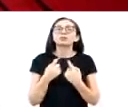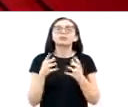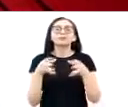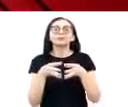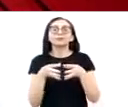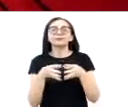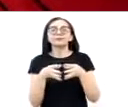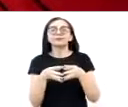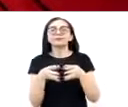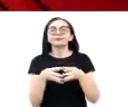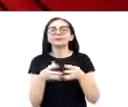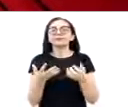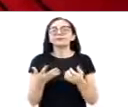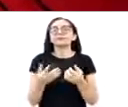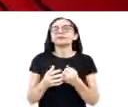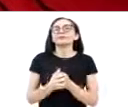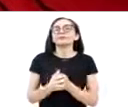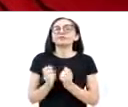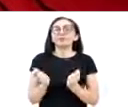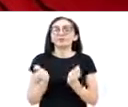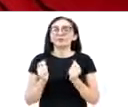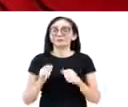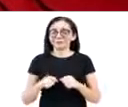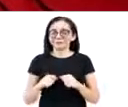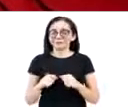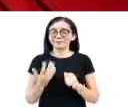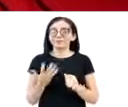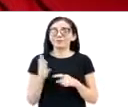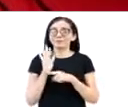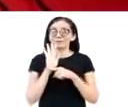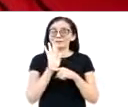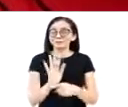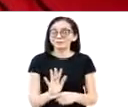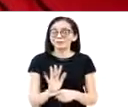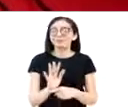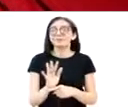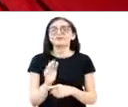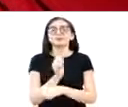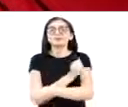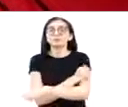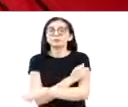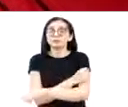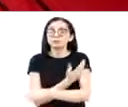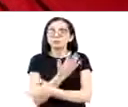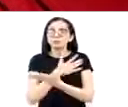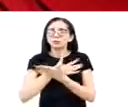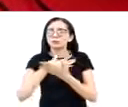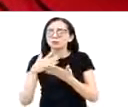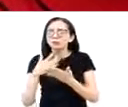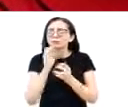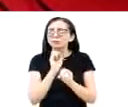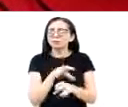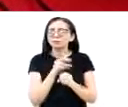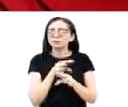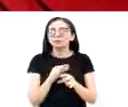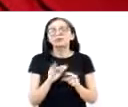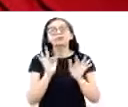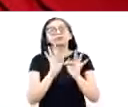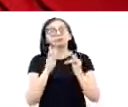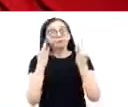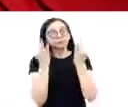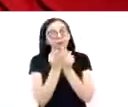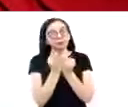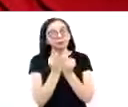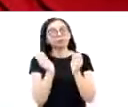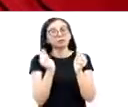que pudéssemos estar aí de alguma forma assistindo à família, aos alunos. E é